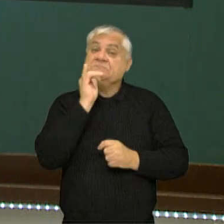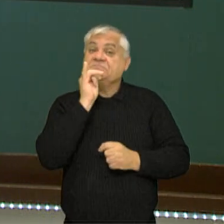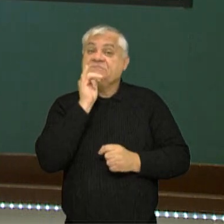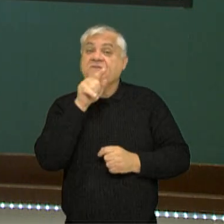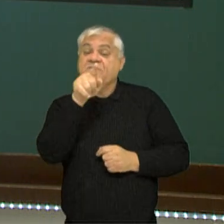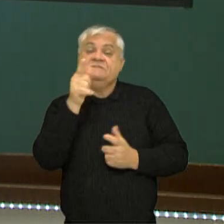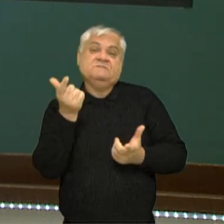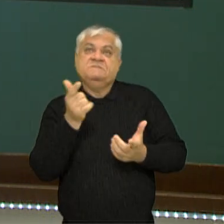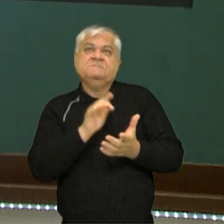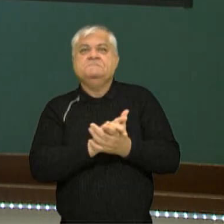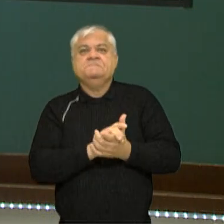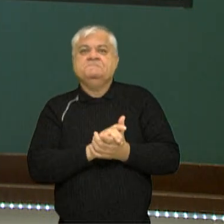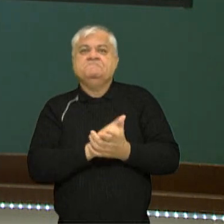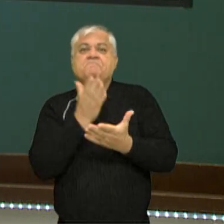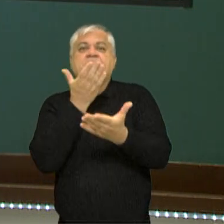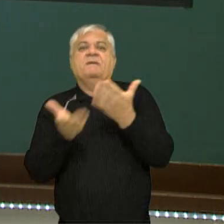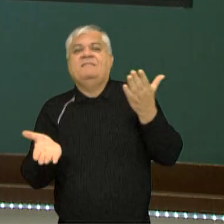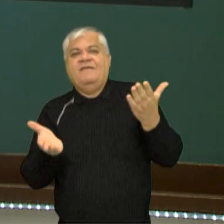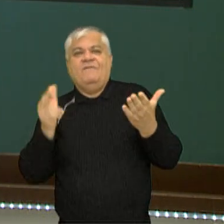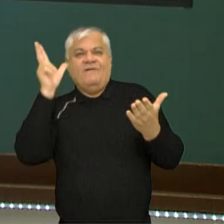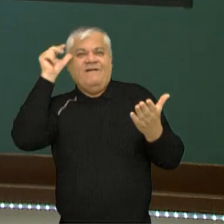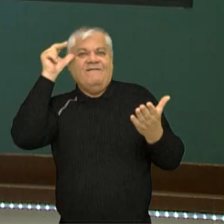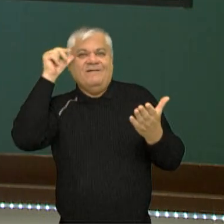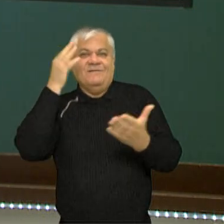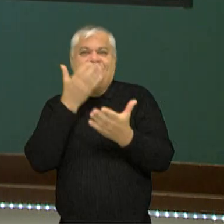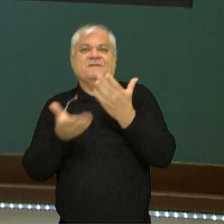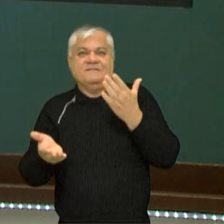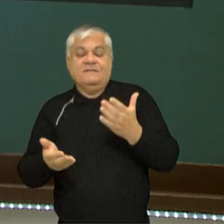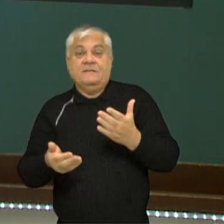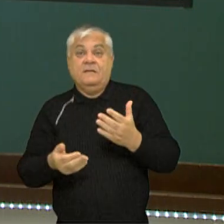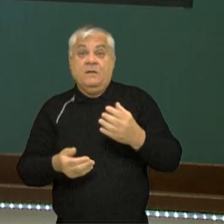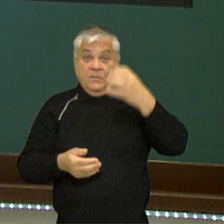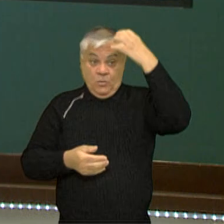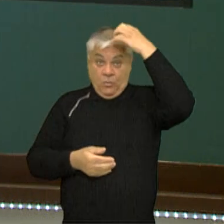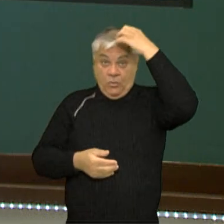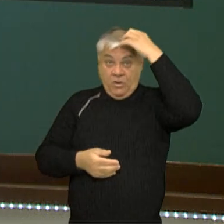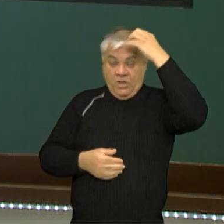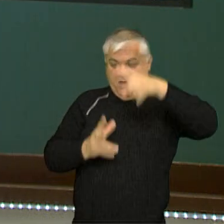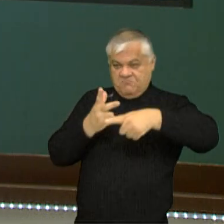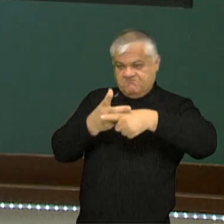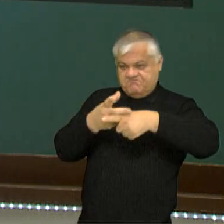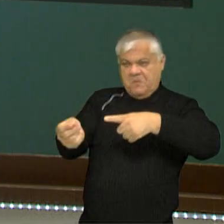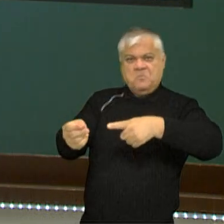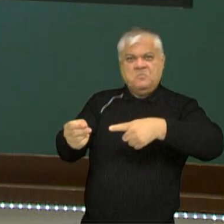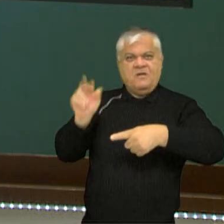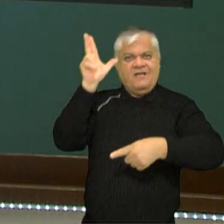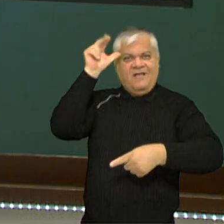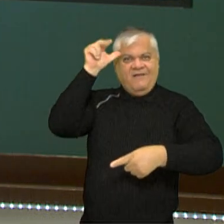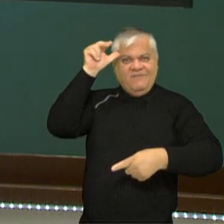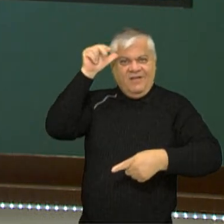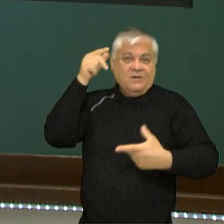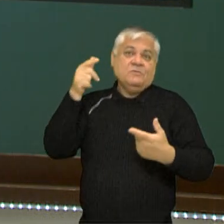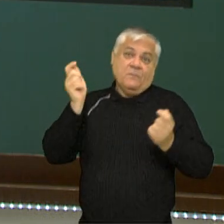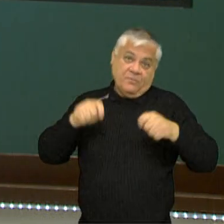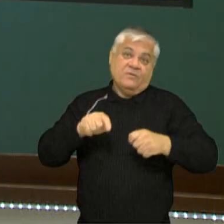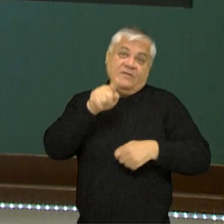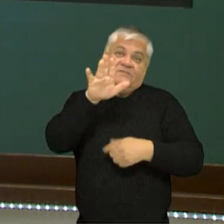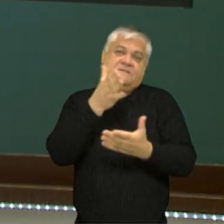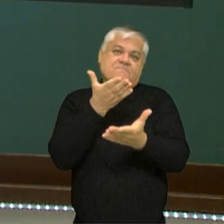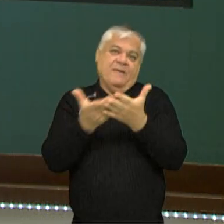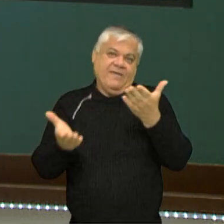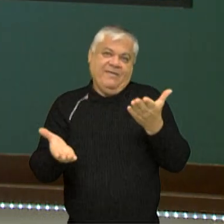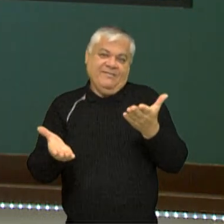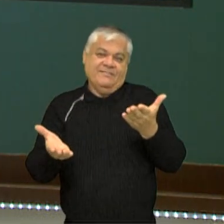você, por exemplo, perder um cavalo, né, o rei adversário conseguir capturar um dos cavalos e daí, em vez de você vencer